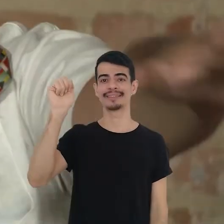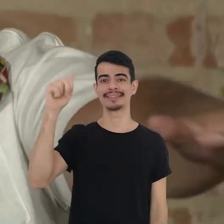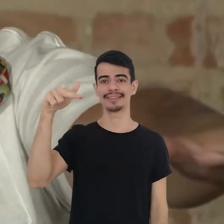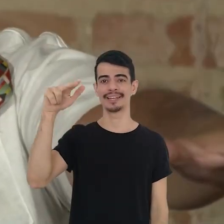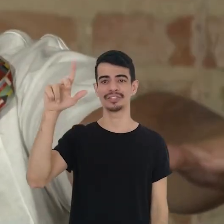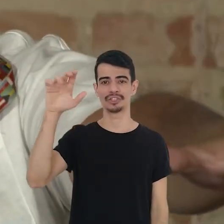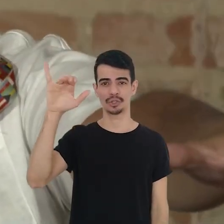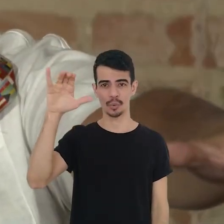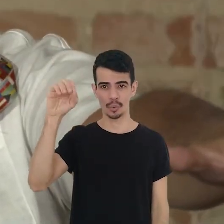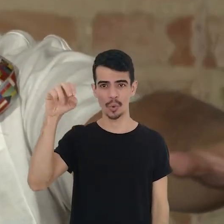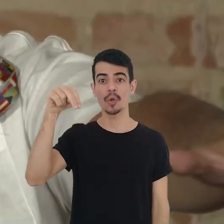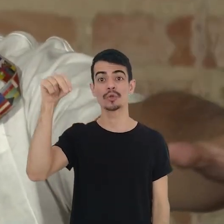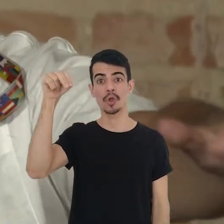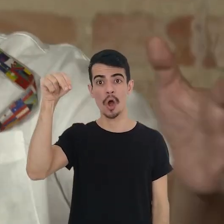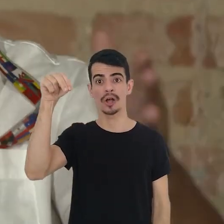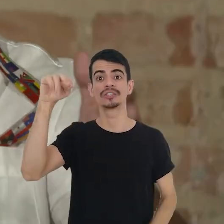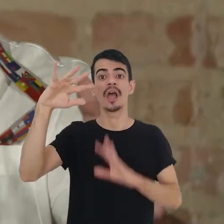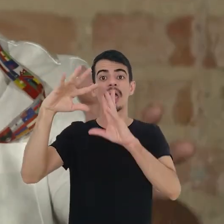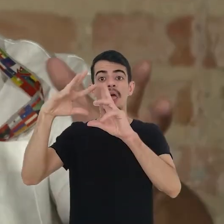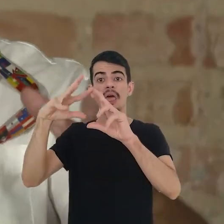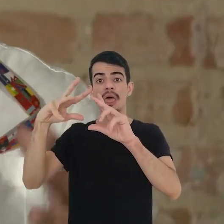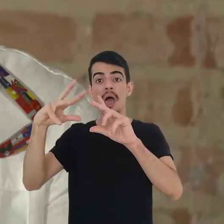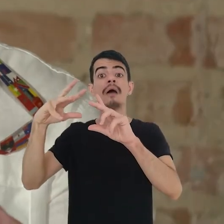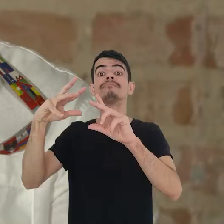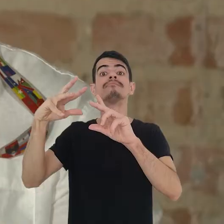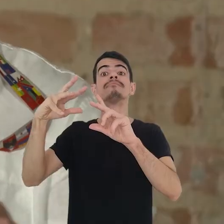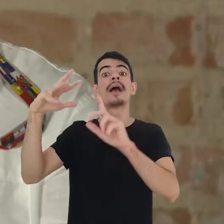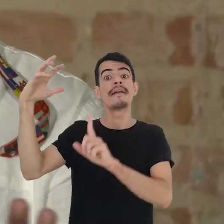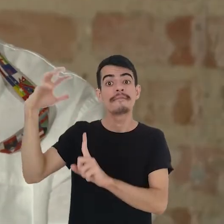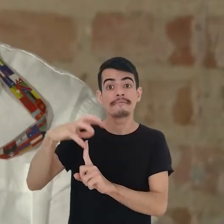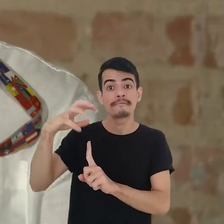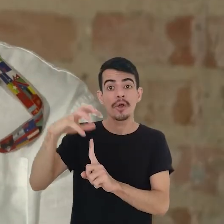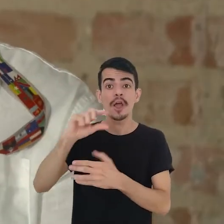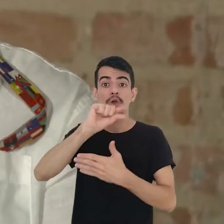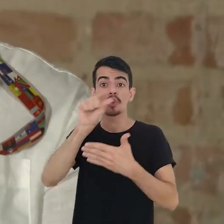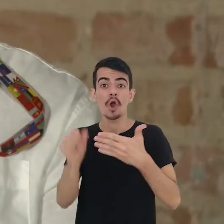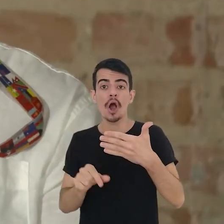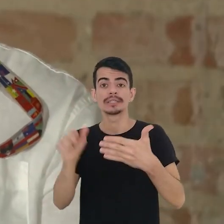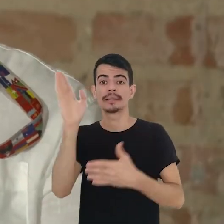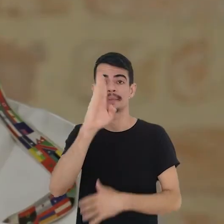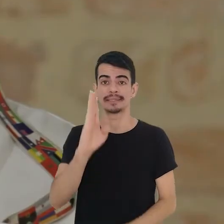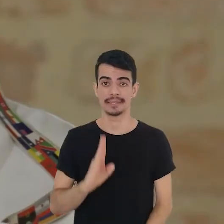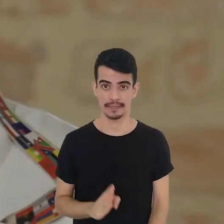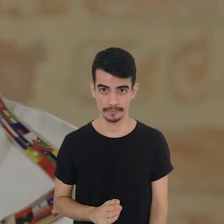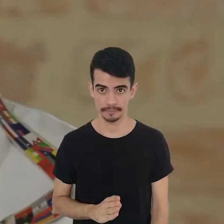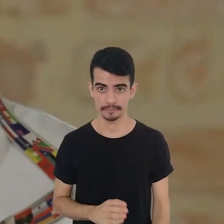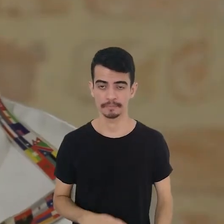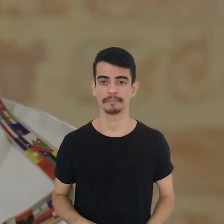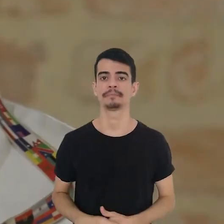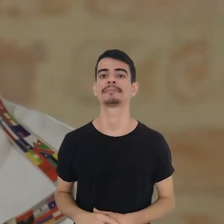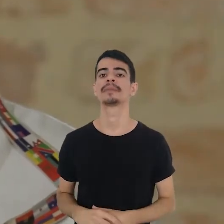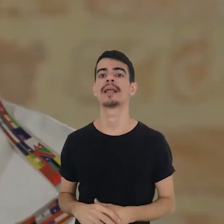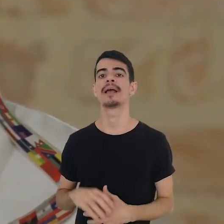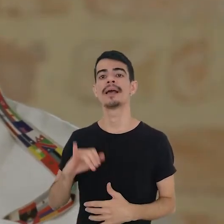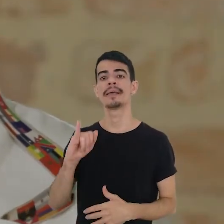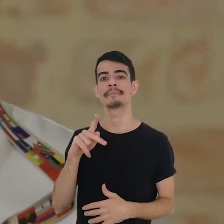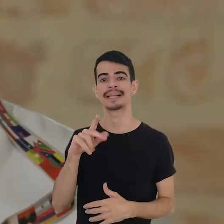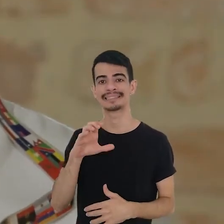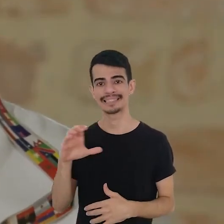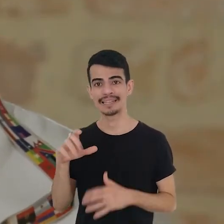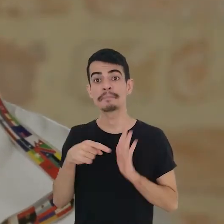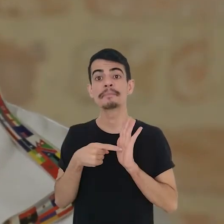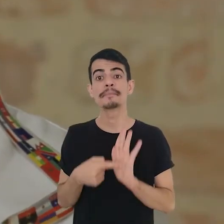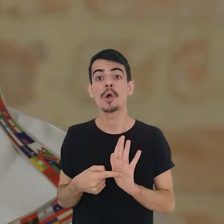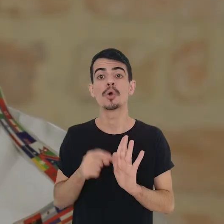que ocorre no Atlântico Norte tem um efeito direto aqui na costa brasileira. A nova versão do IPCC mostra